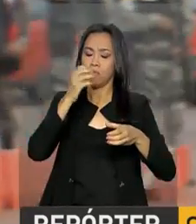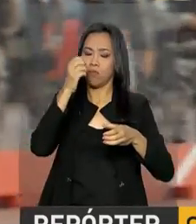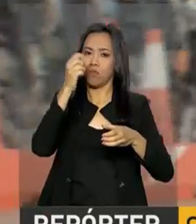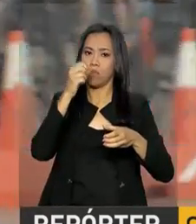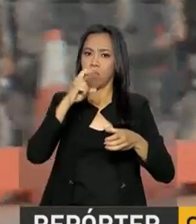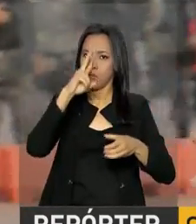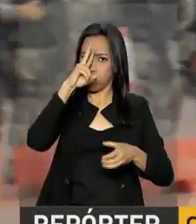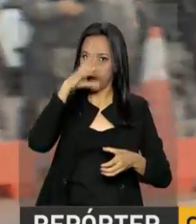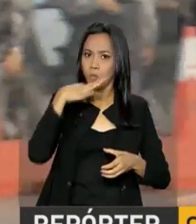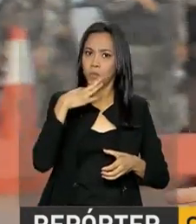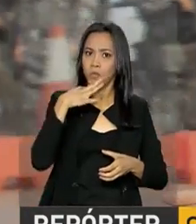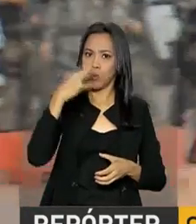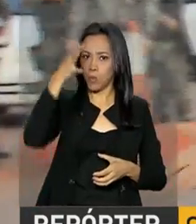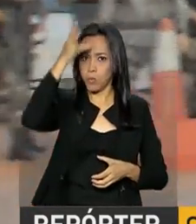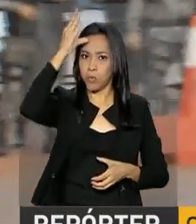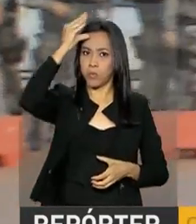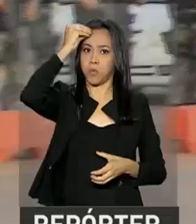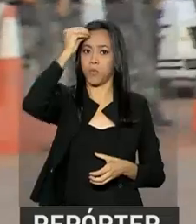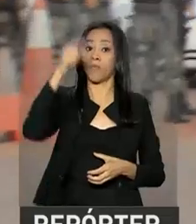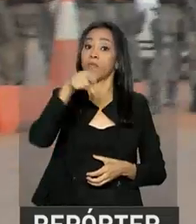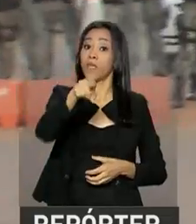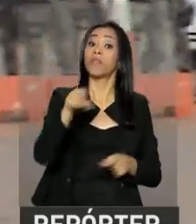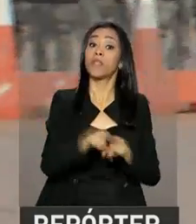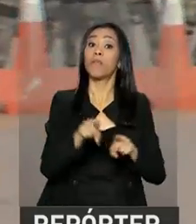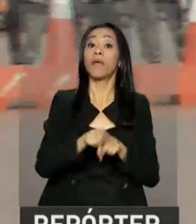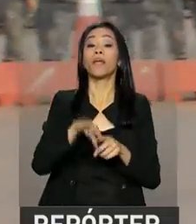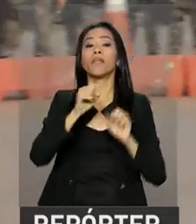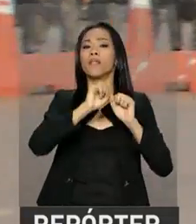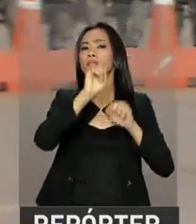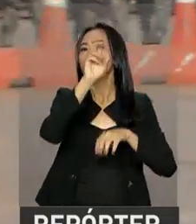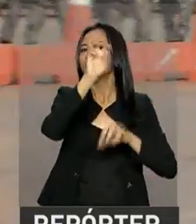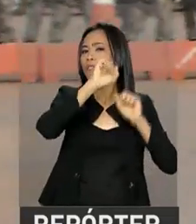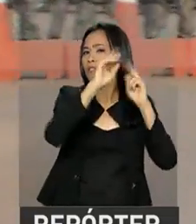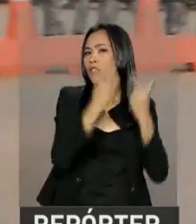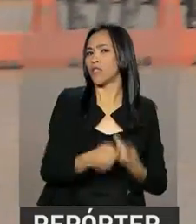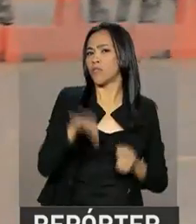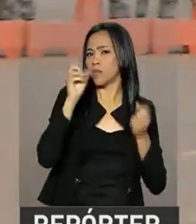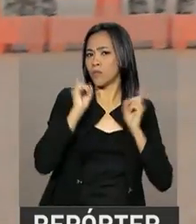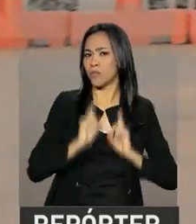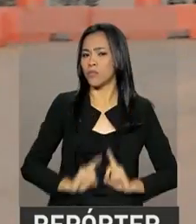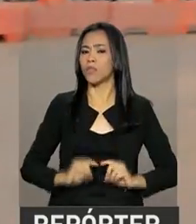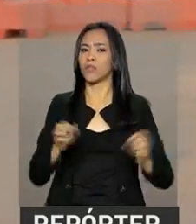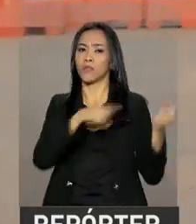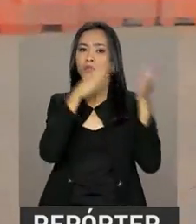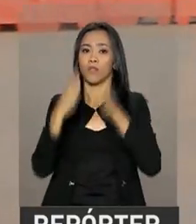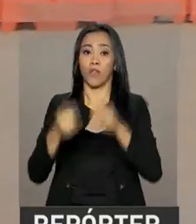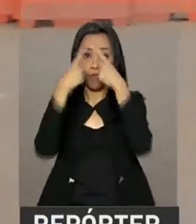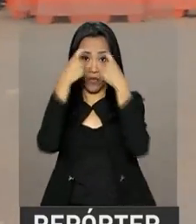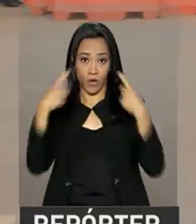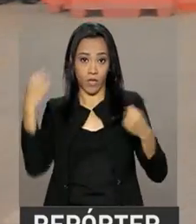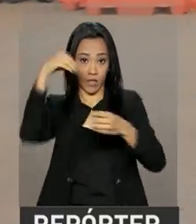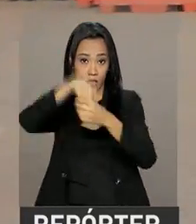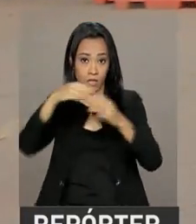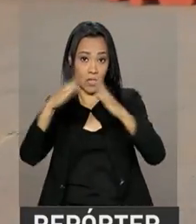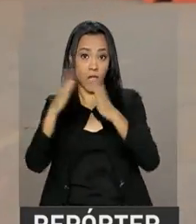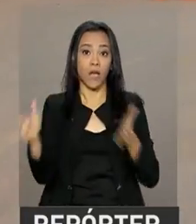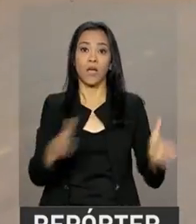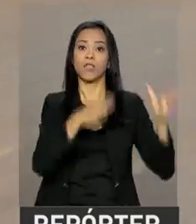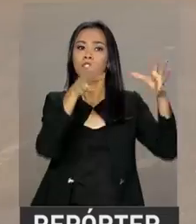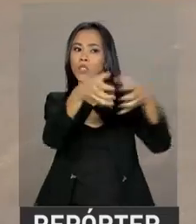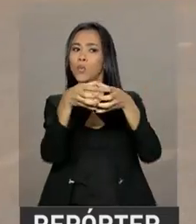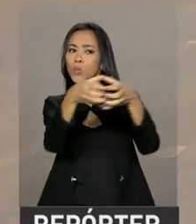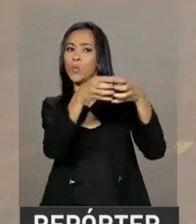recebem ainda instruções sobre direitos humanos combate a violência doméstica e abordagem a grupos